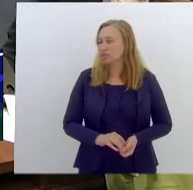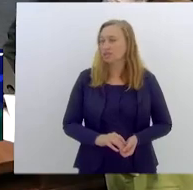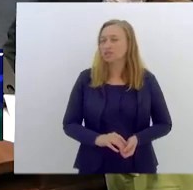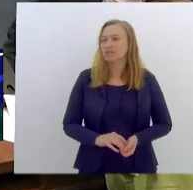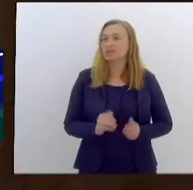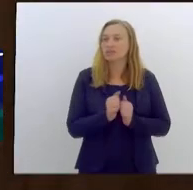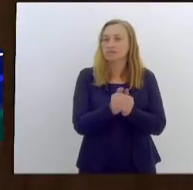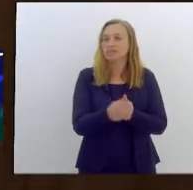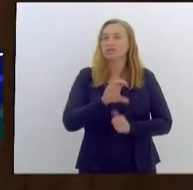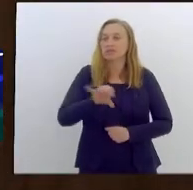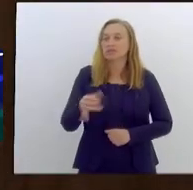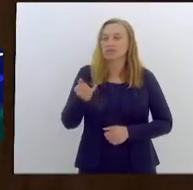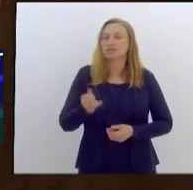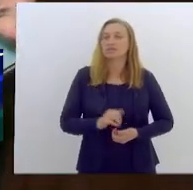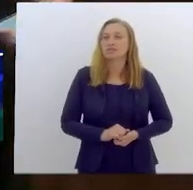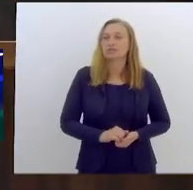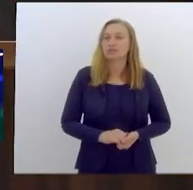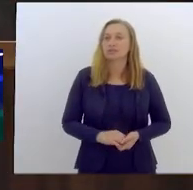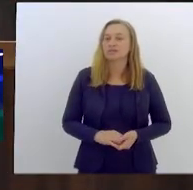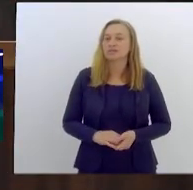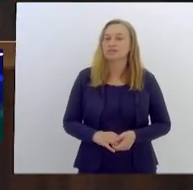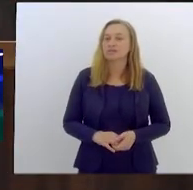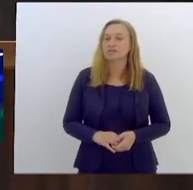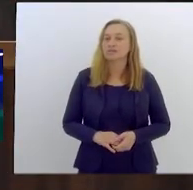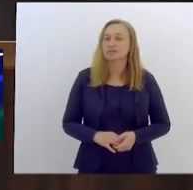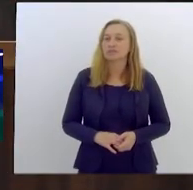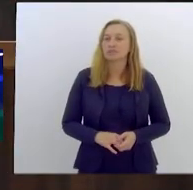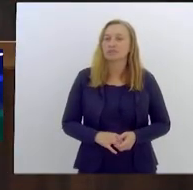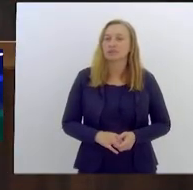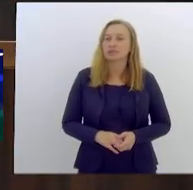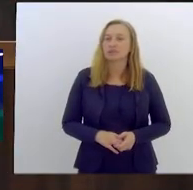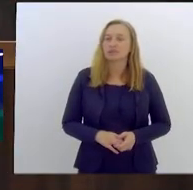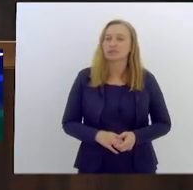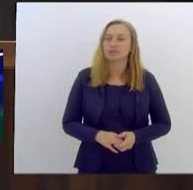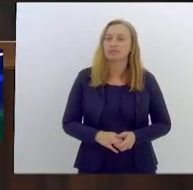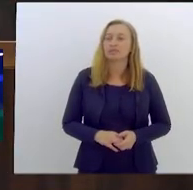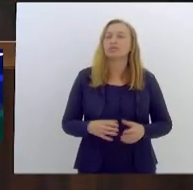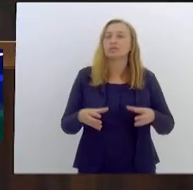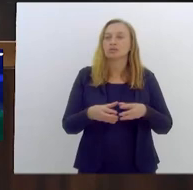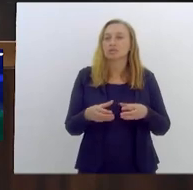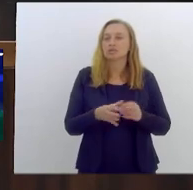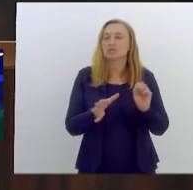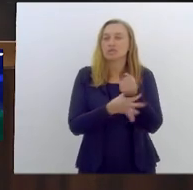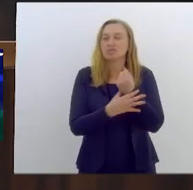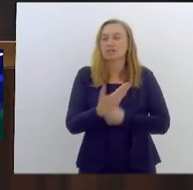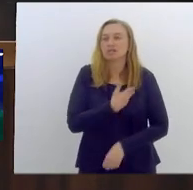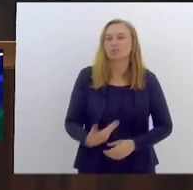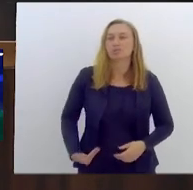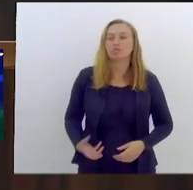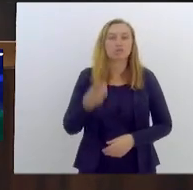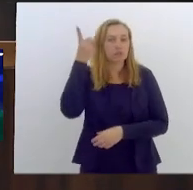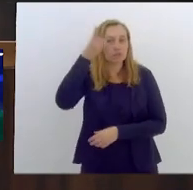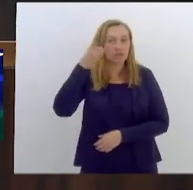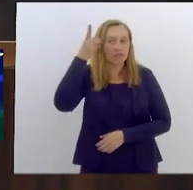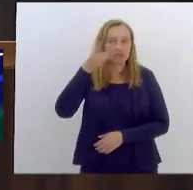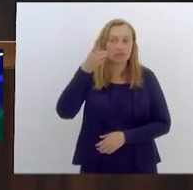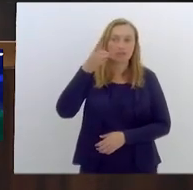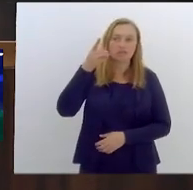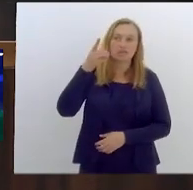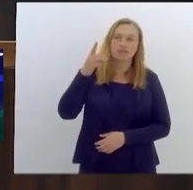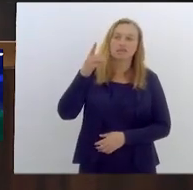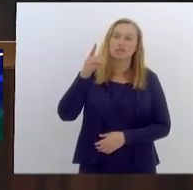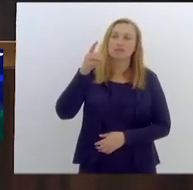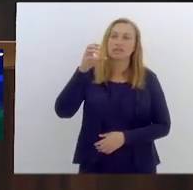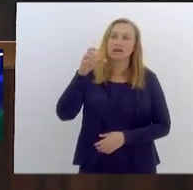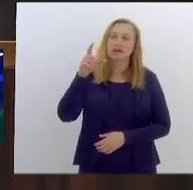Acompanho o parecer da CCJ. Obrigada, deputada. Pela Comissão de Segurança Pública, deputado Coronel Salema. Delegado